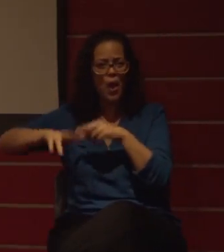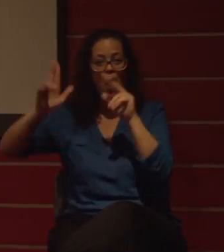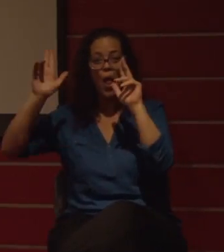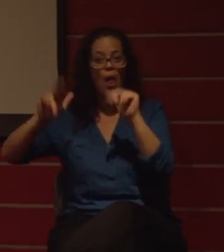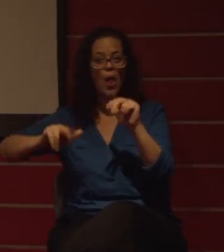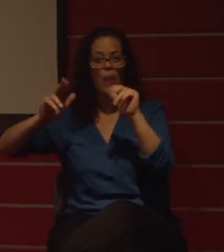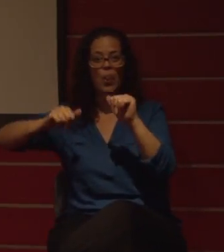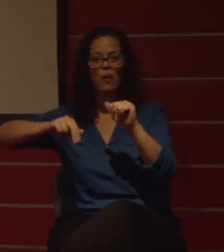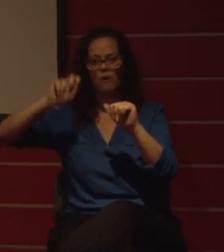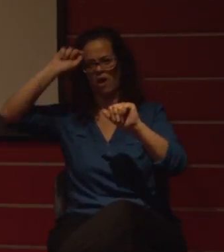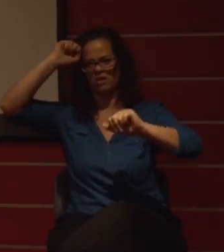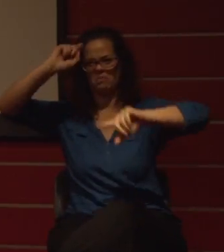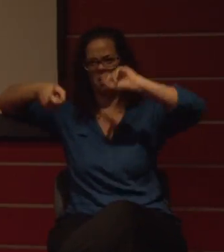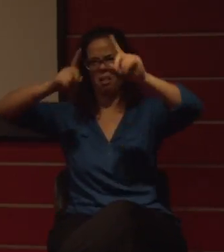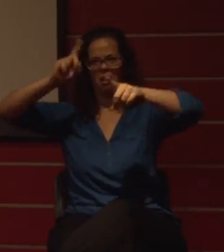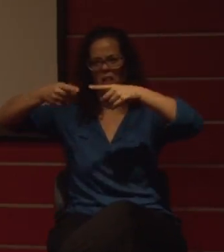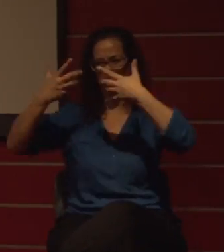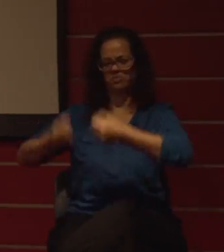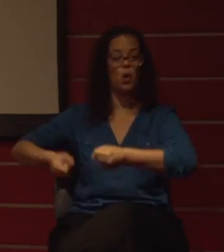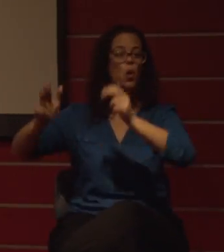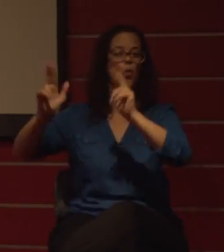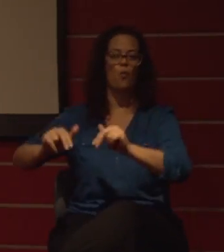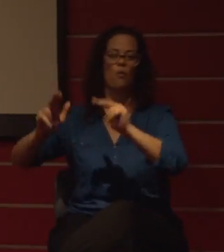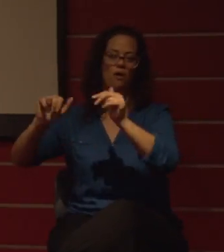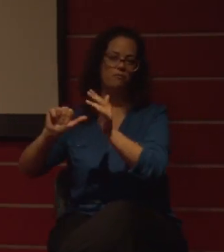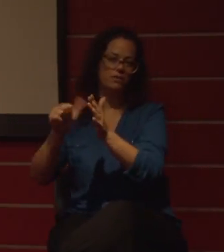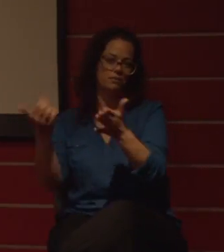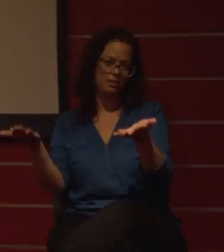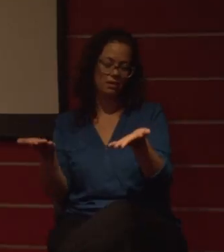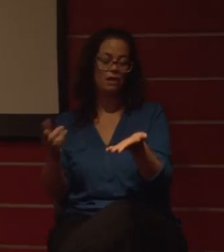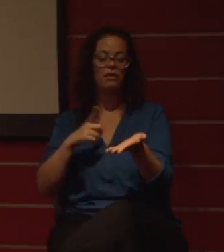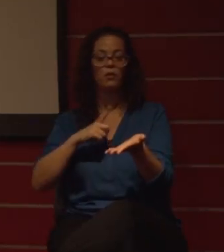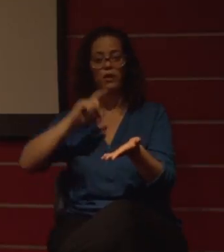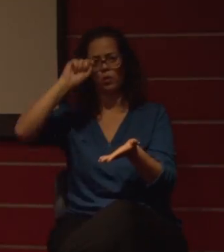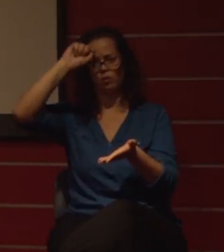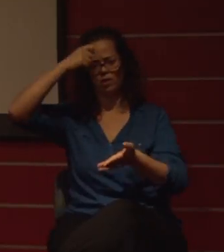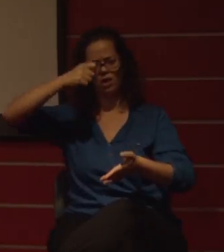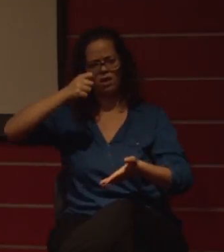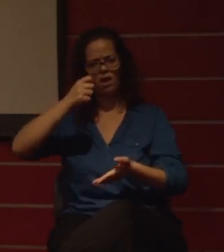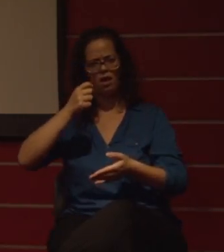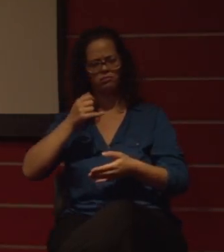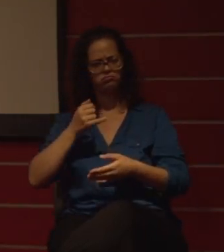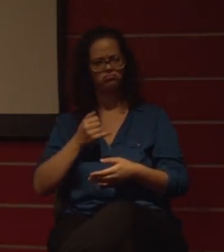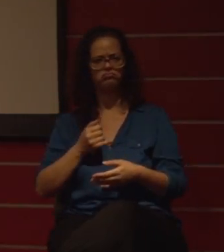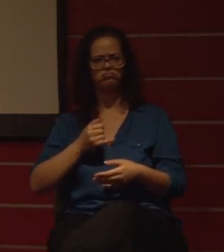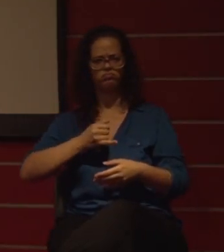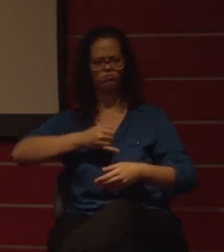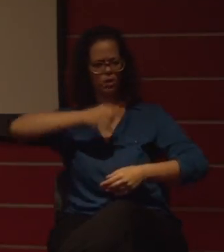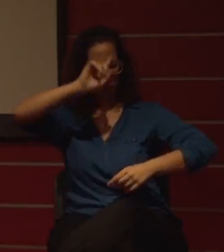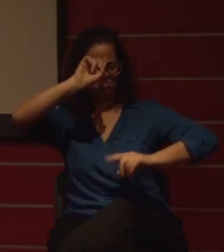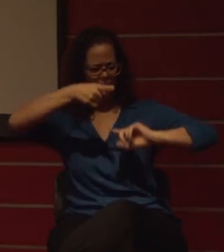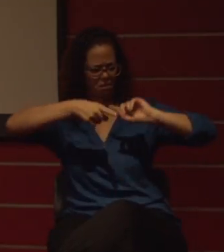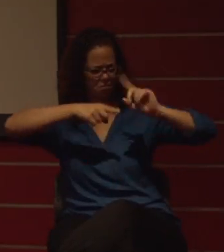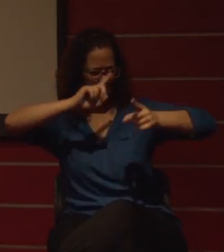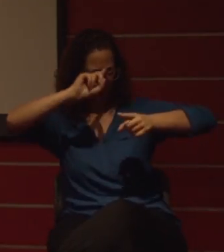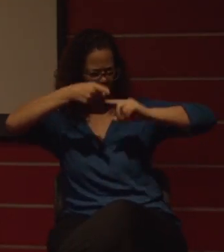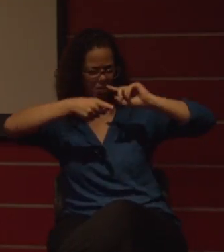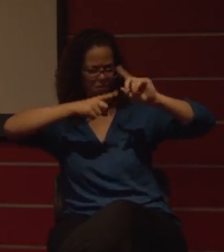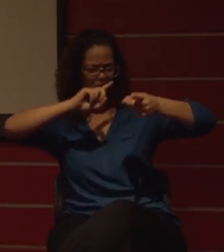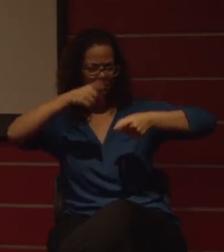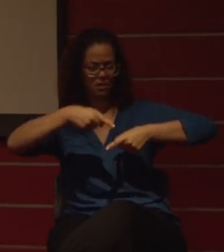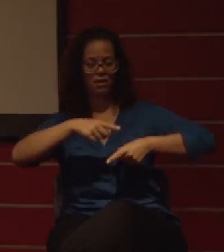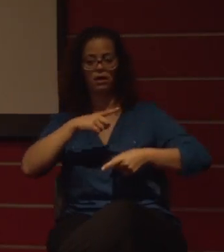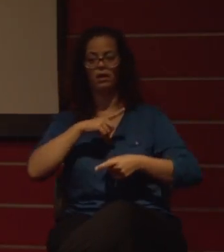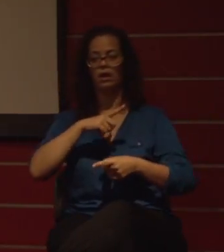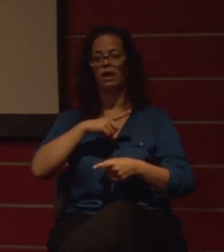conflito dele de se fazer eh de ter autoridade eh num lugar onde a cucus clã